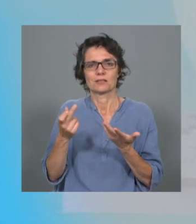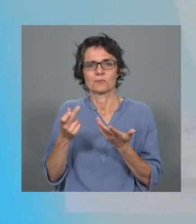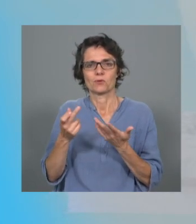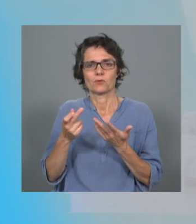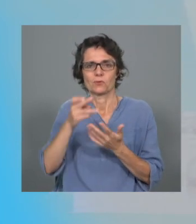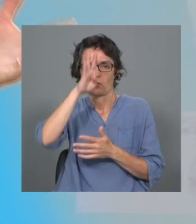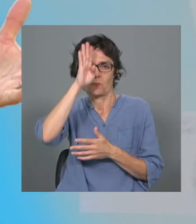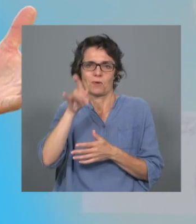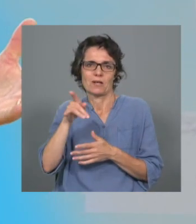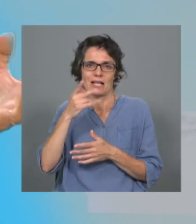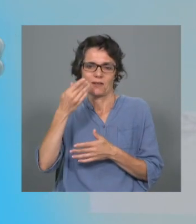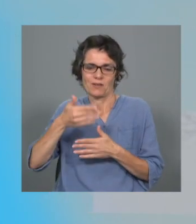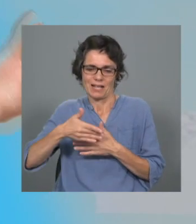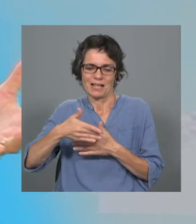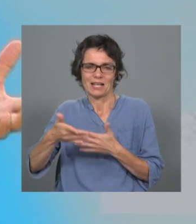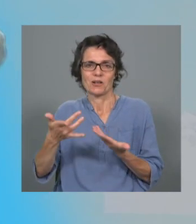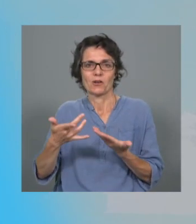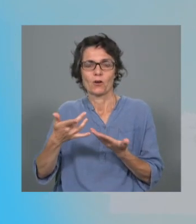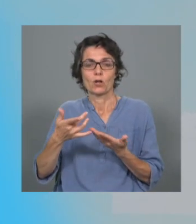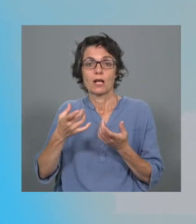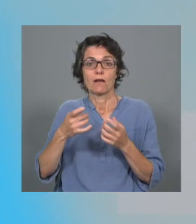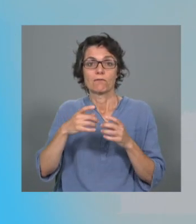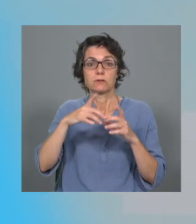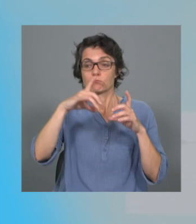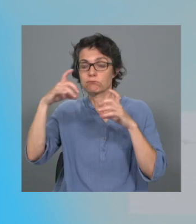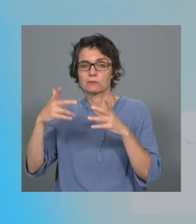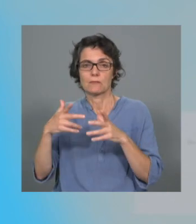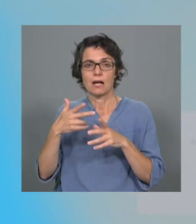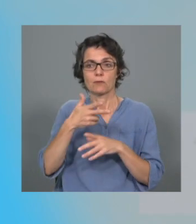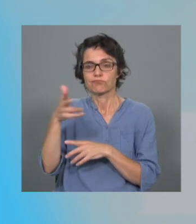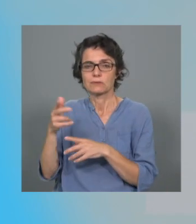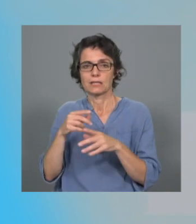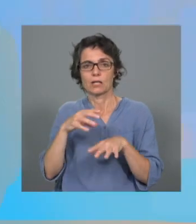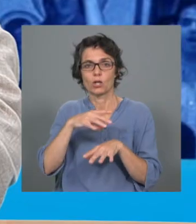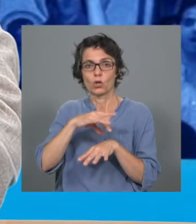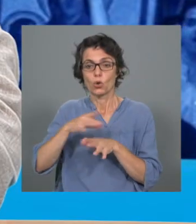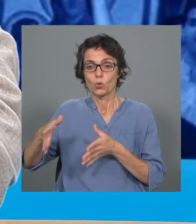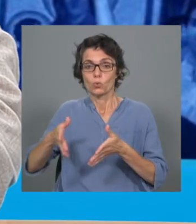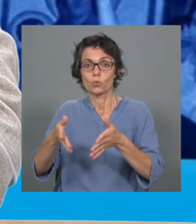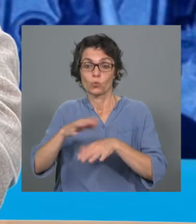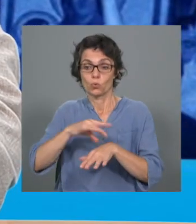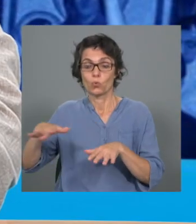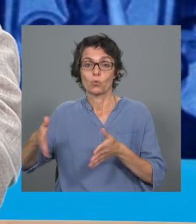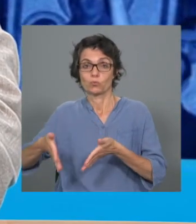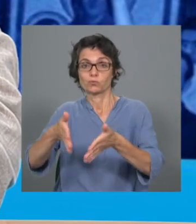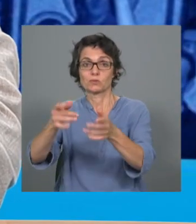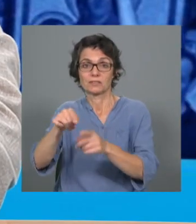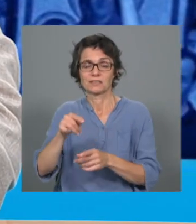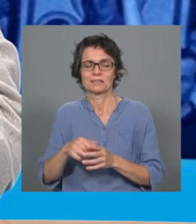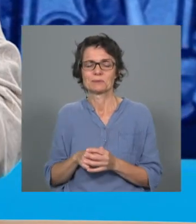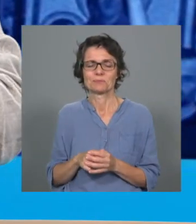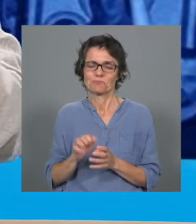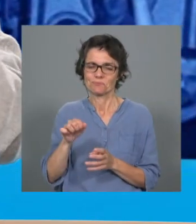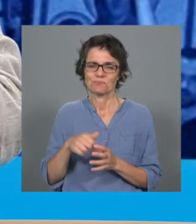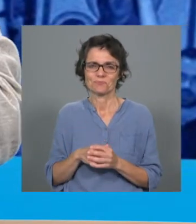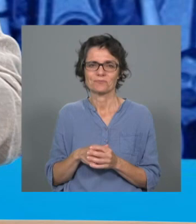Francisco, pelas imagens que nos chegaram dos corredores do hospital e dos contactos que ele foi tendo. Até se quiseres, o que me parece mais importante é dizer, será